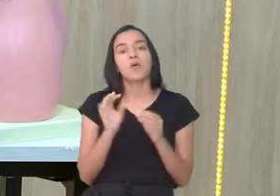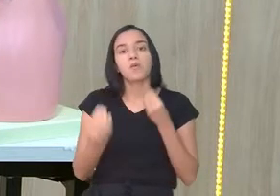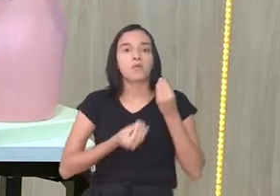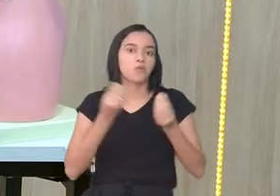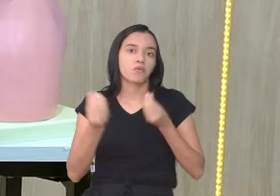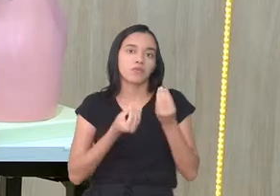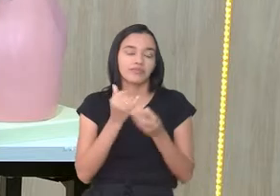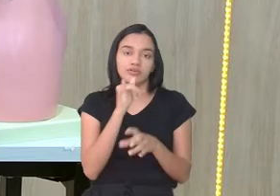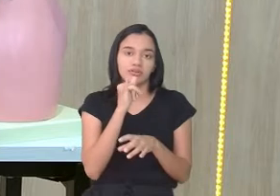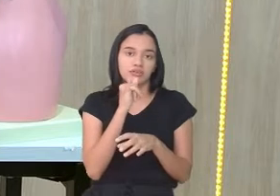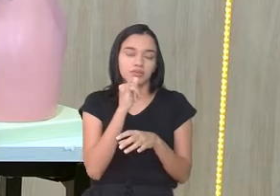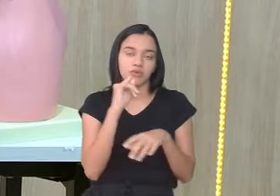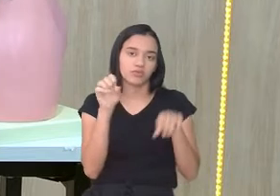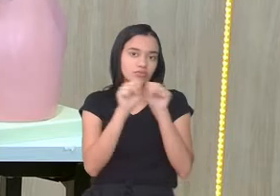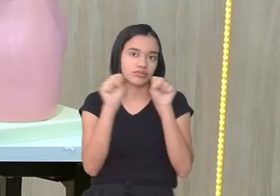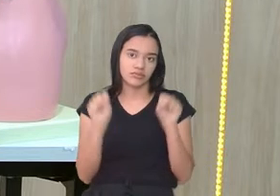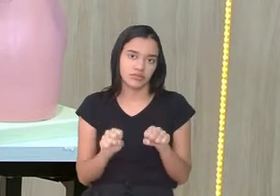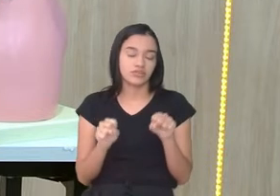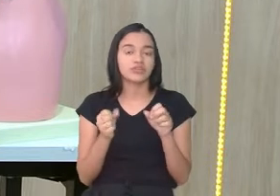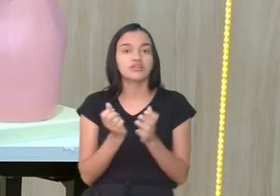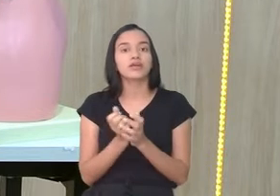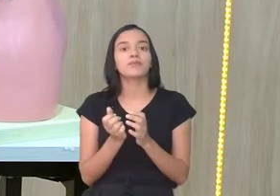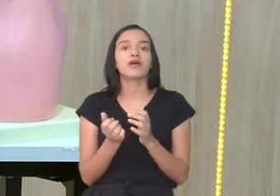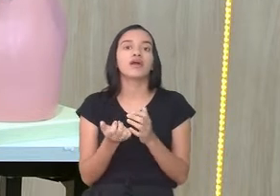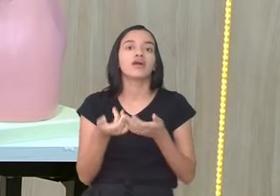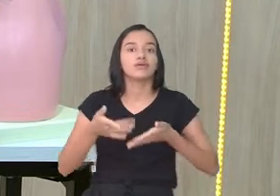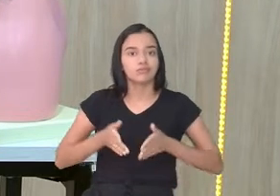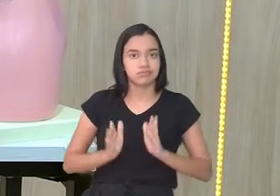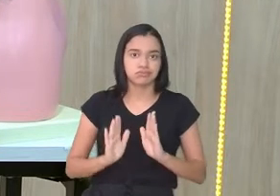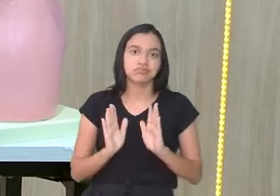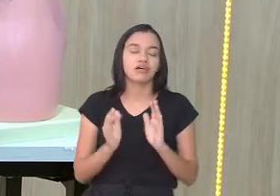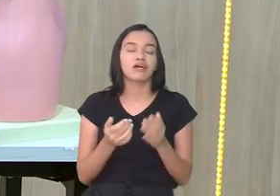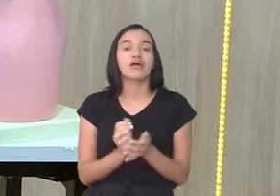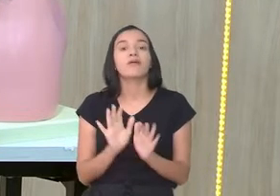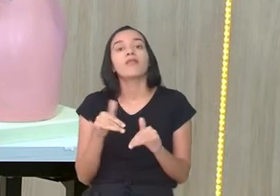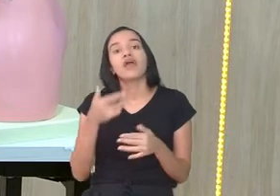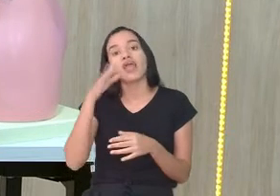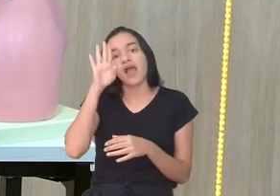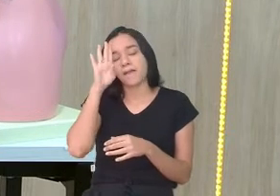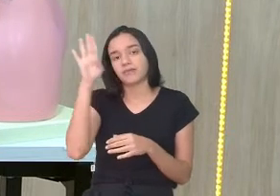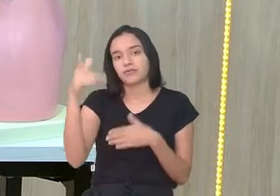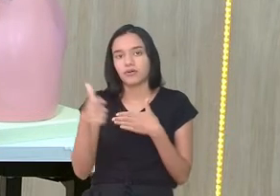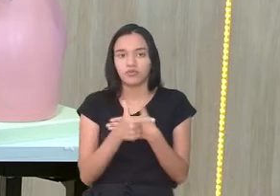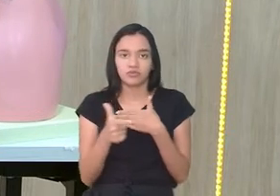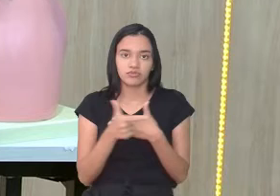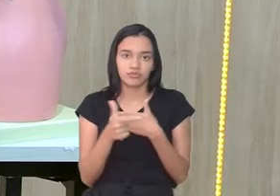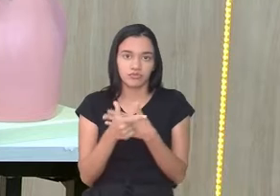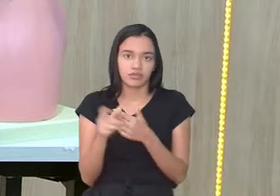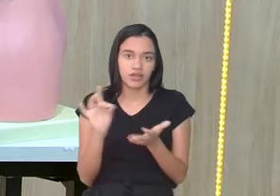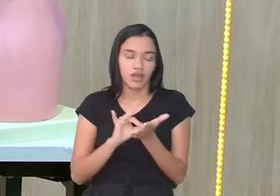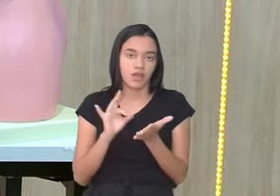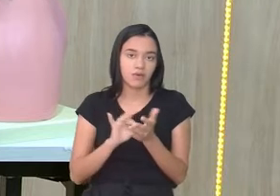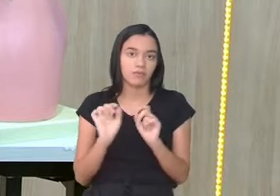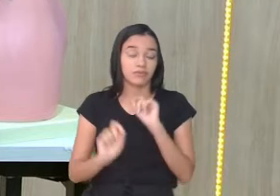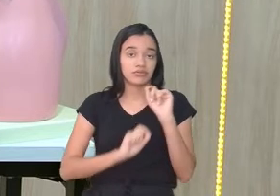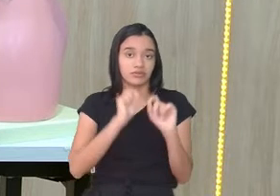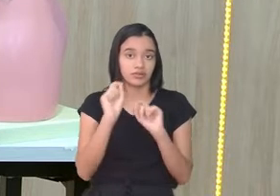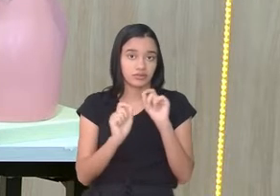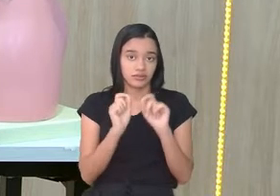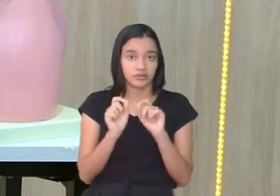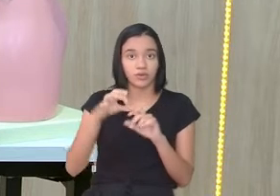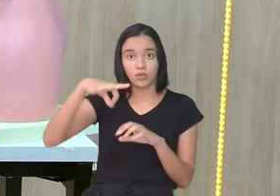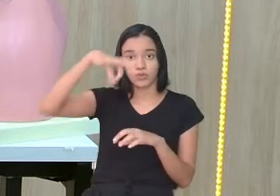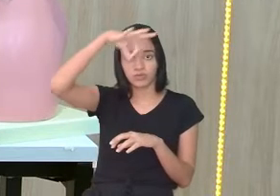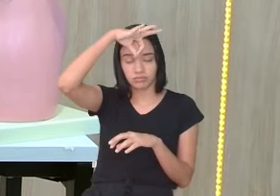uma questão do sistema reprodutor. Então, uma das principais funções realmente, né, do sistema